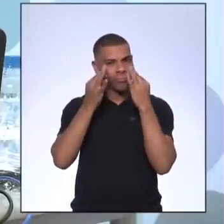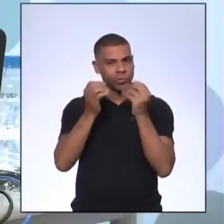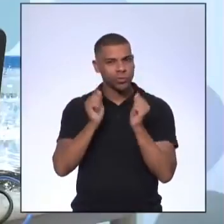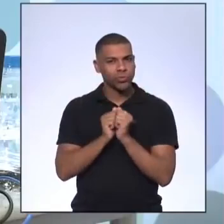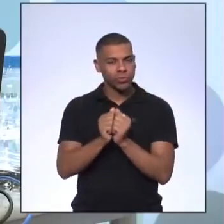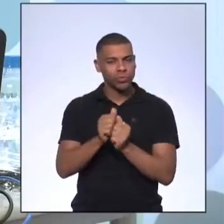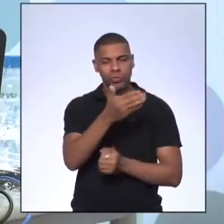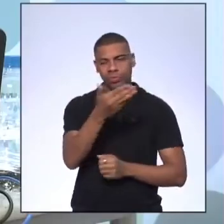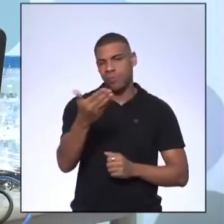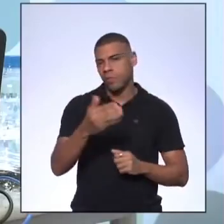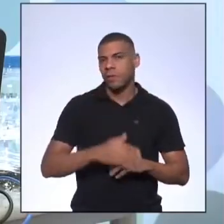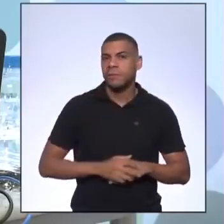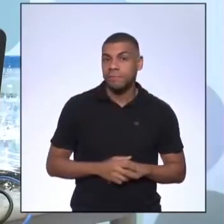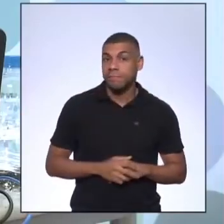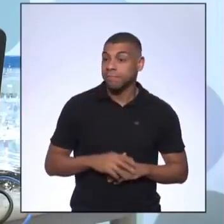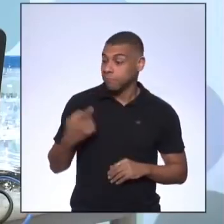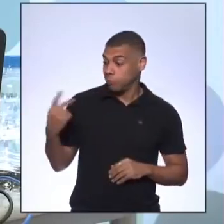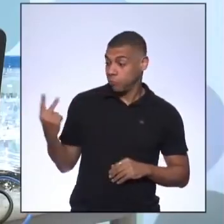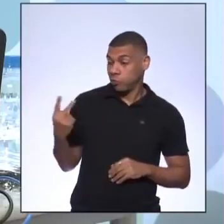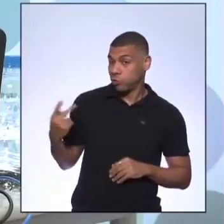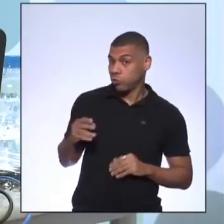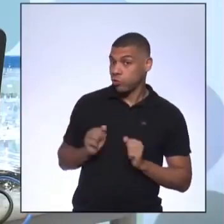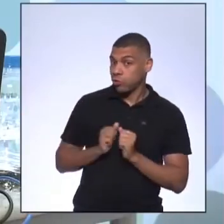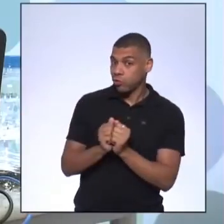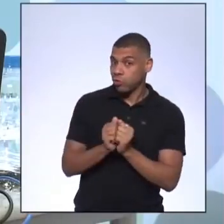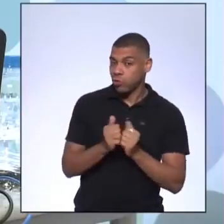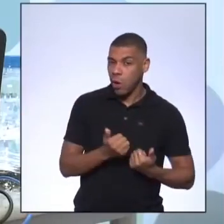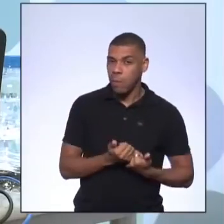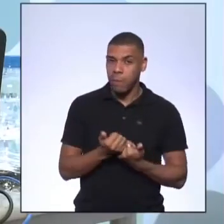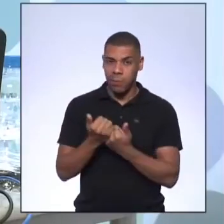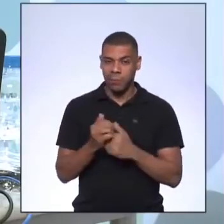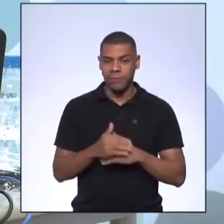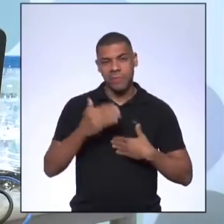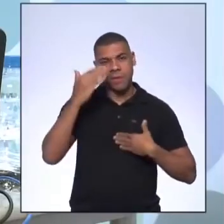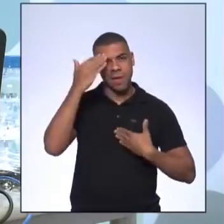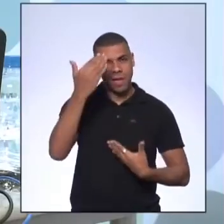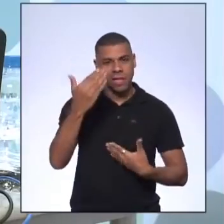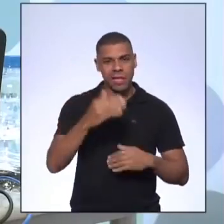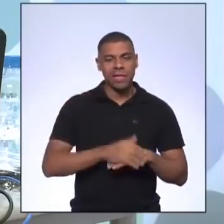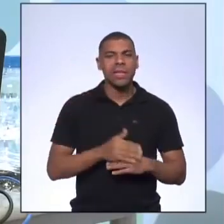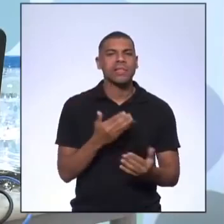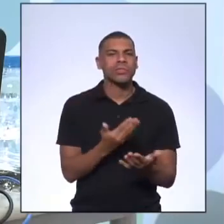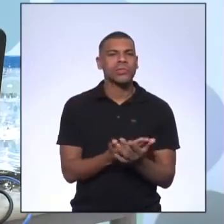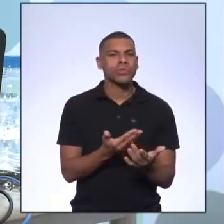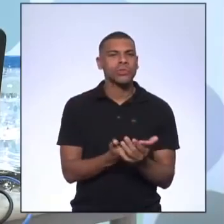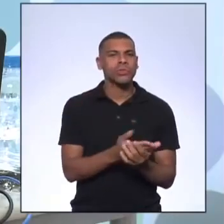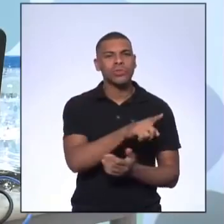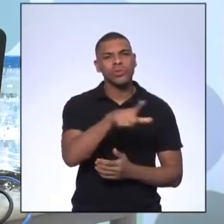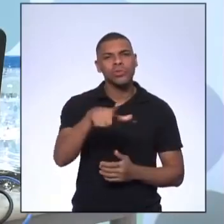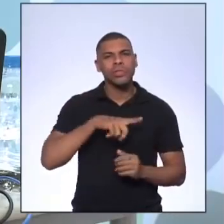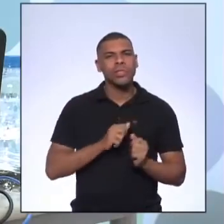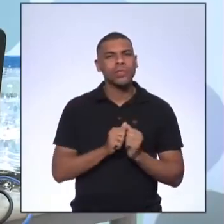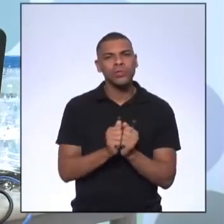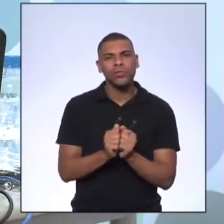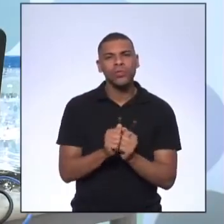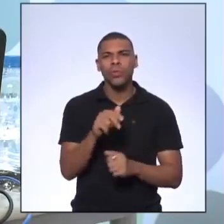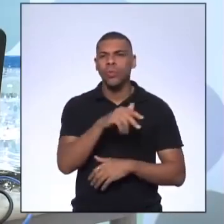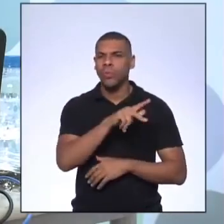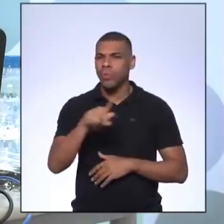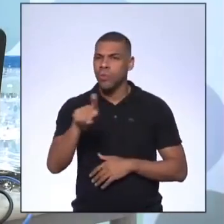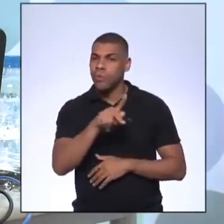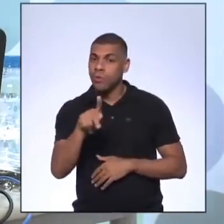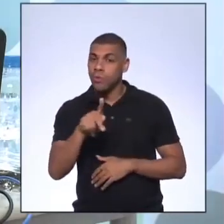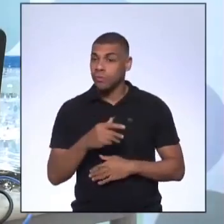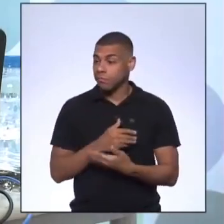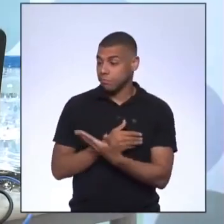acompanhando vocês de perto, e a gente aqui dando suporte. Então, eu agradeço aí a aula, por vocês terem ficado conosco, os professores e alunos,